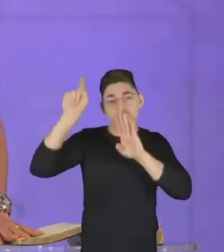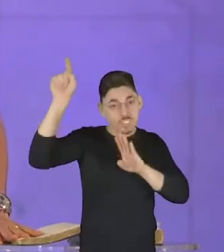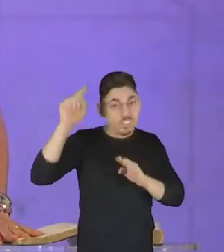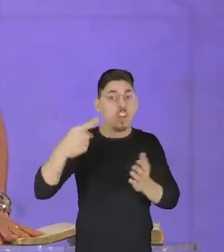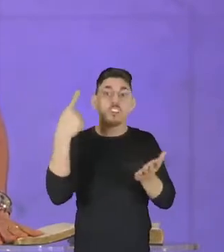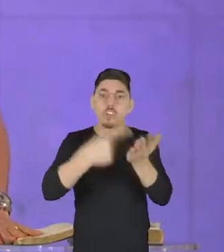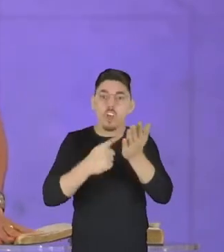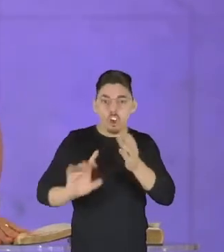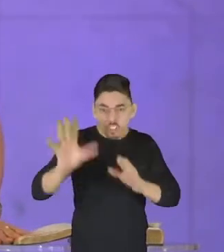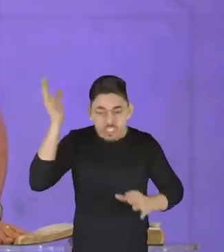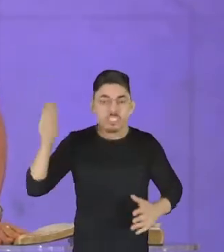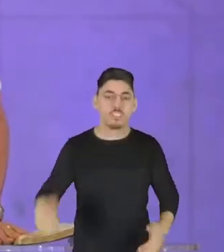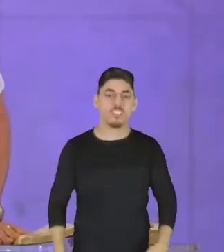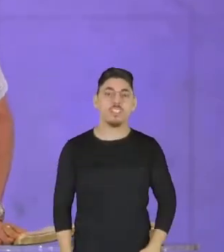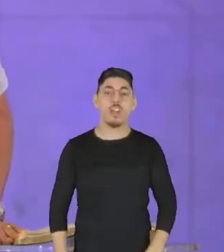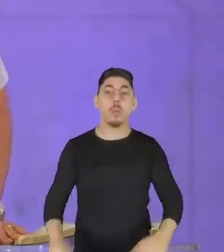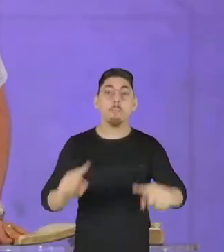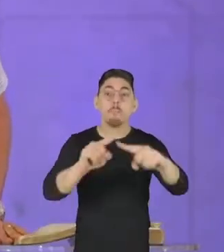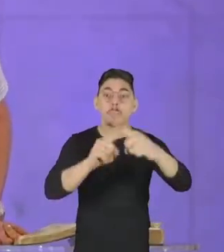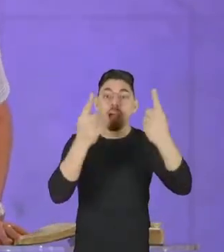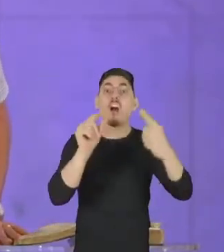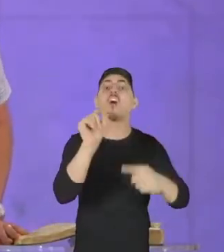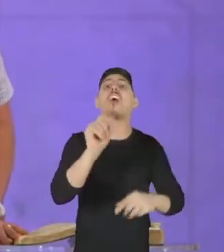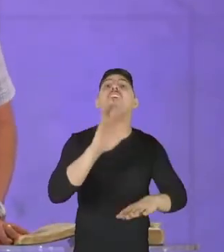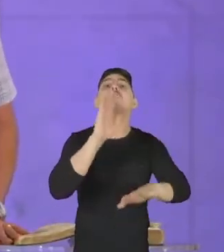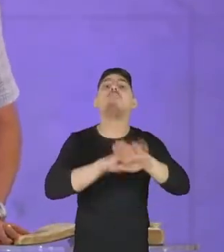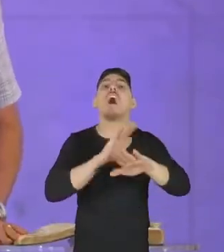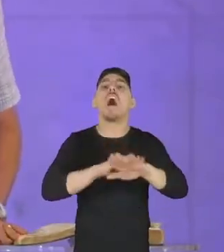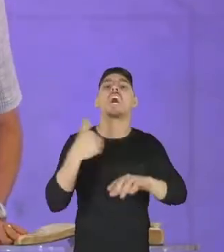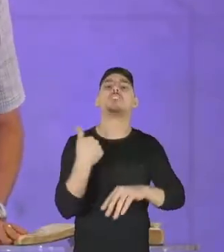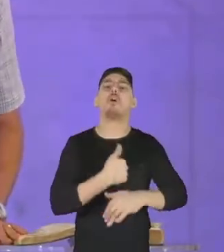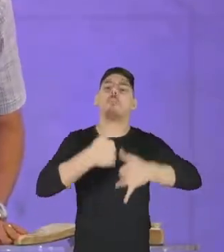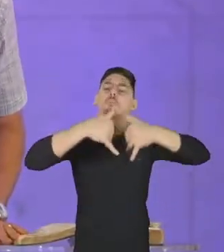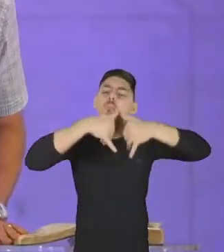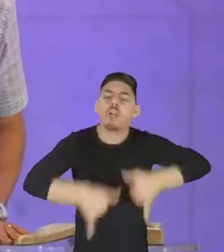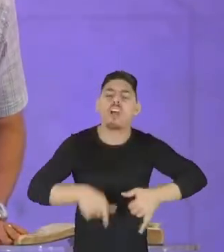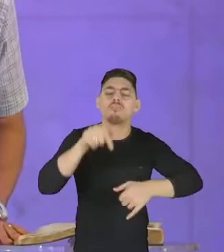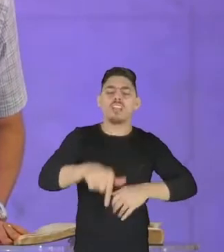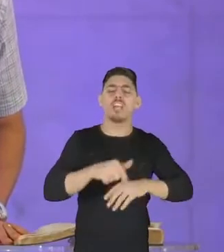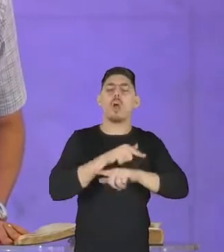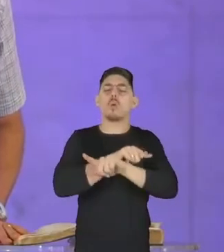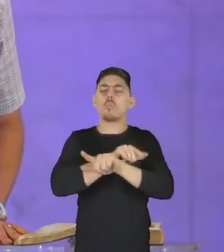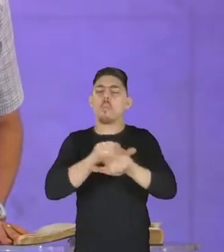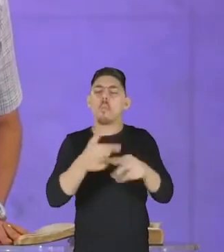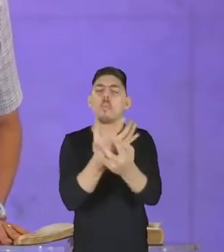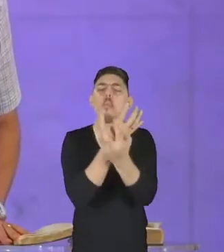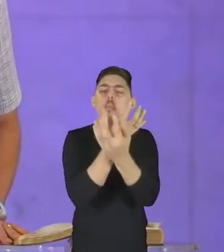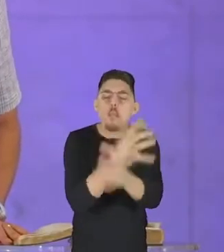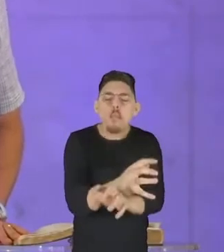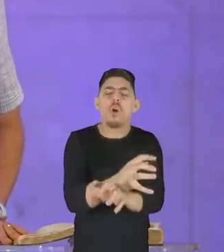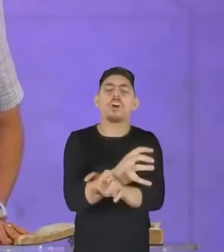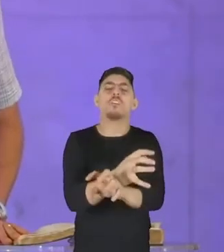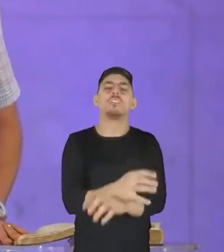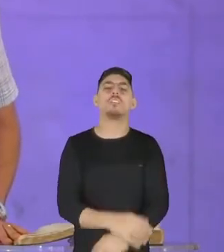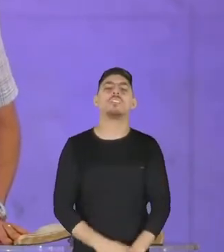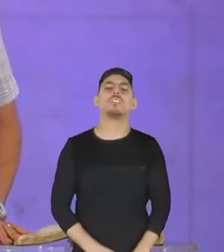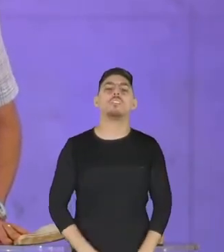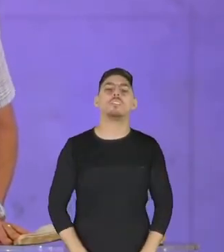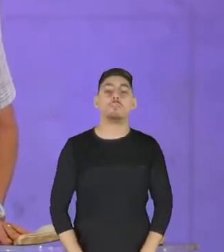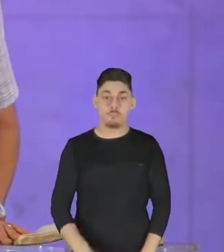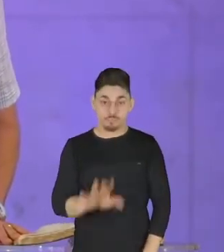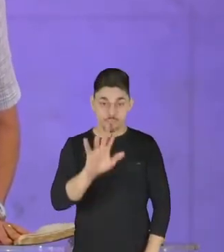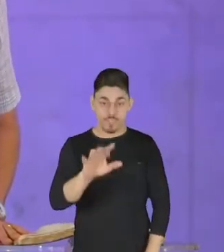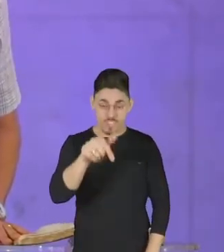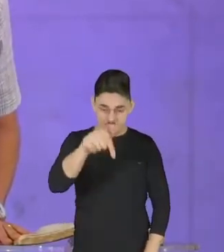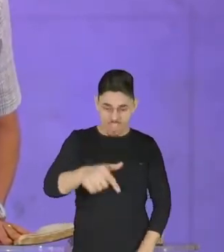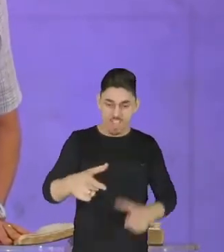vidas. Mas o que faz a gente ficar no deserto, nesse deserto especificamente, esse